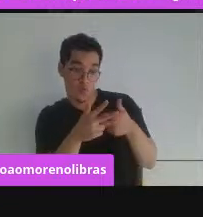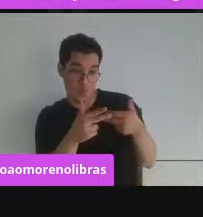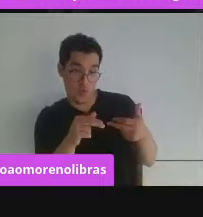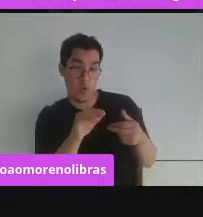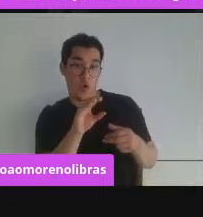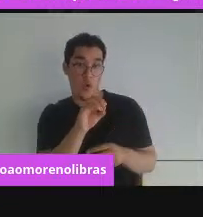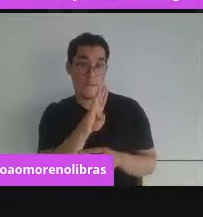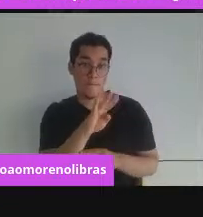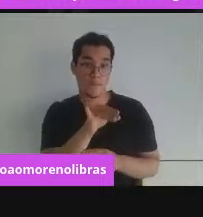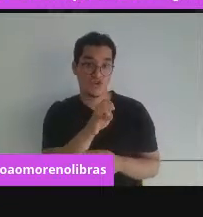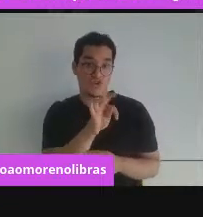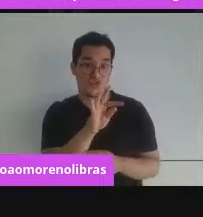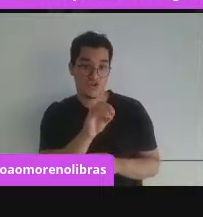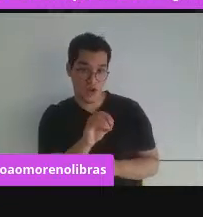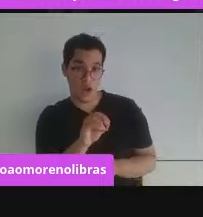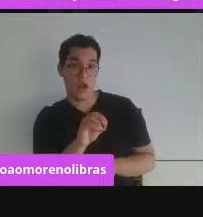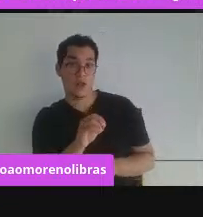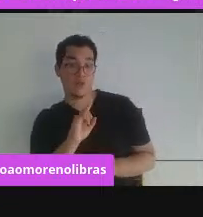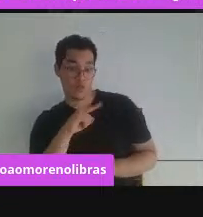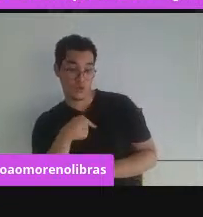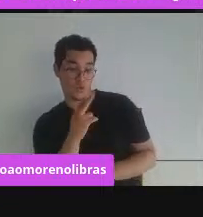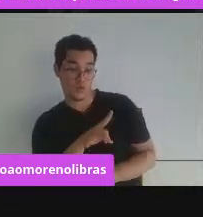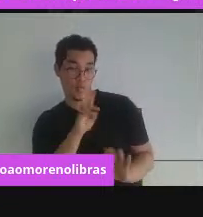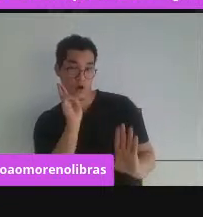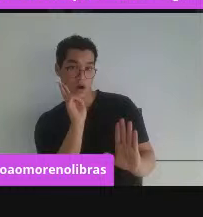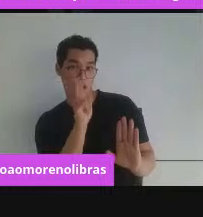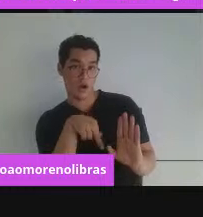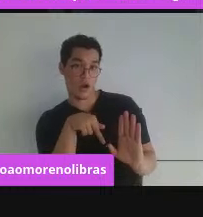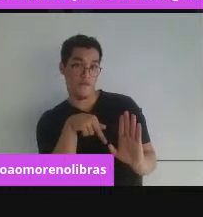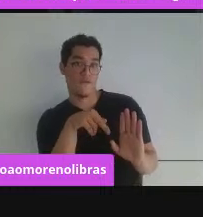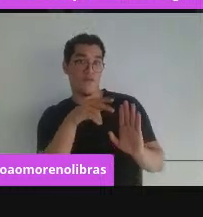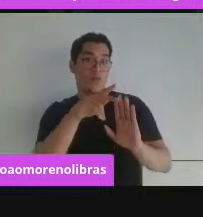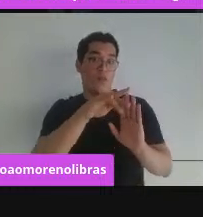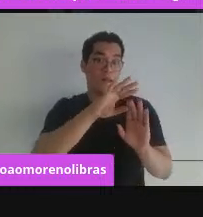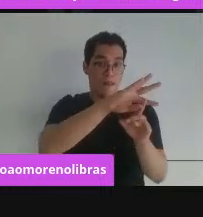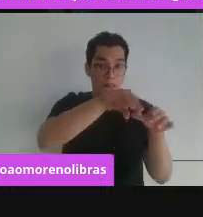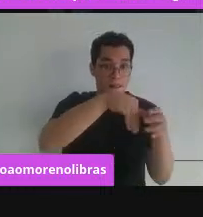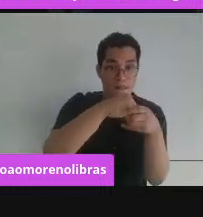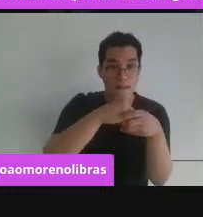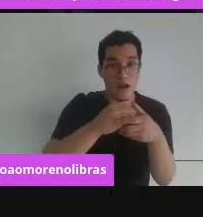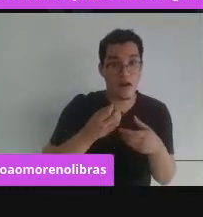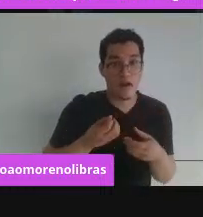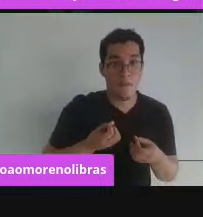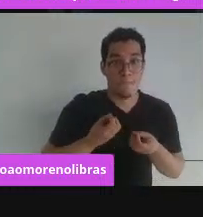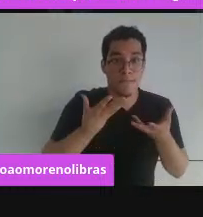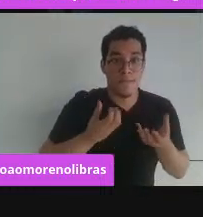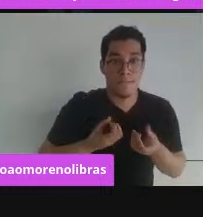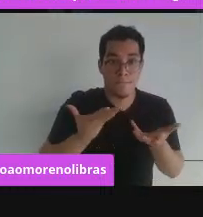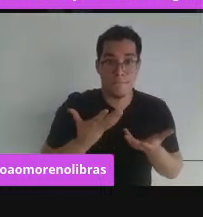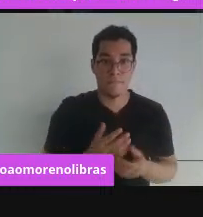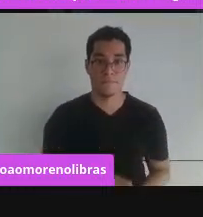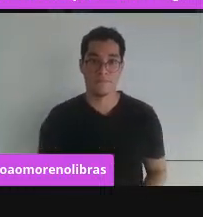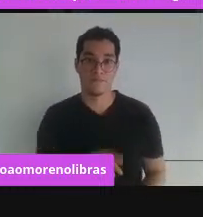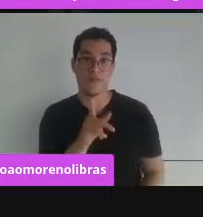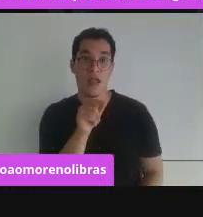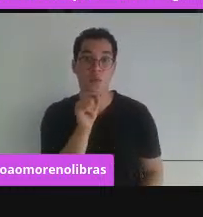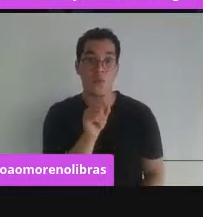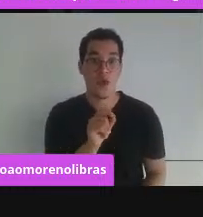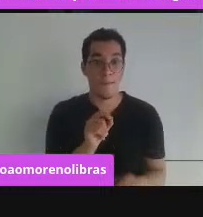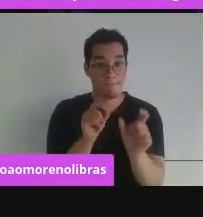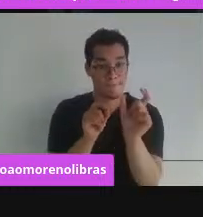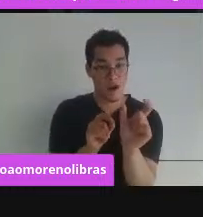que expressa o comentário. Esse objeto é recategorizado pelo sintagma nominal santas detentas.